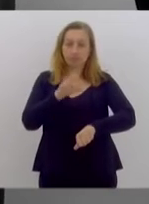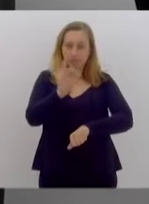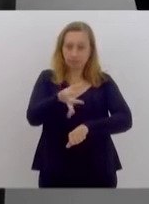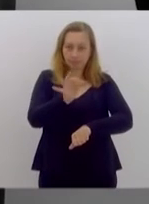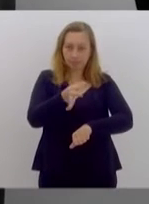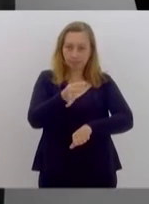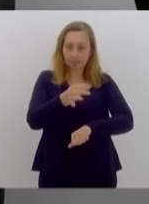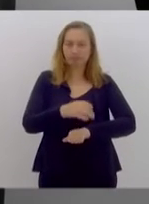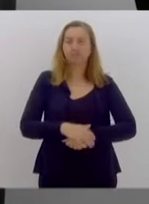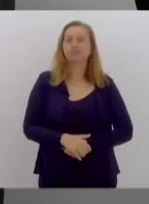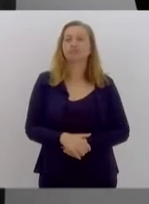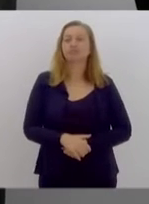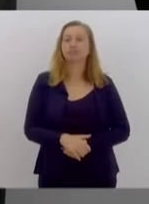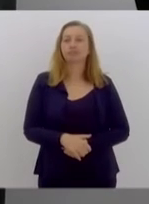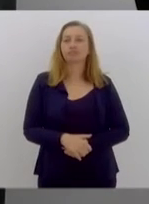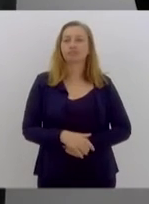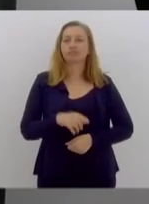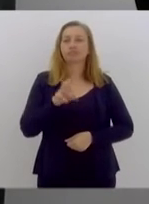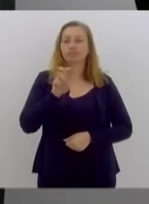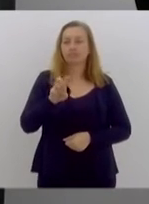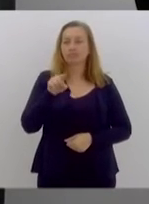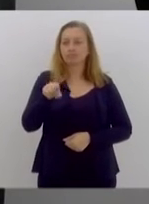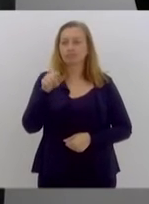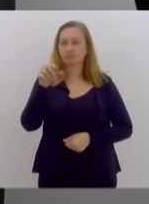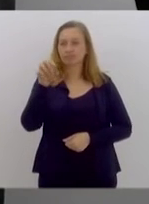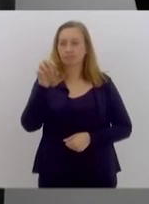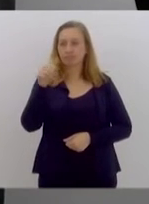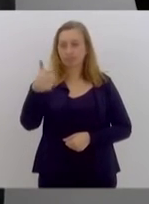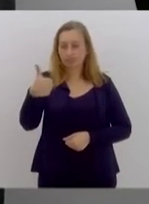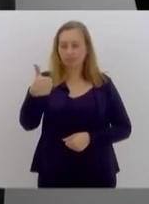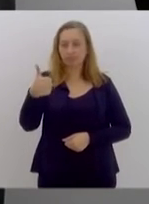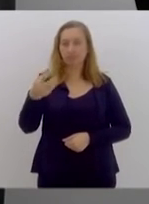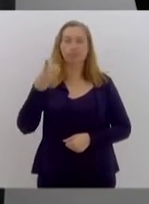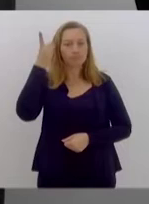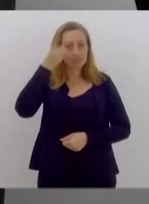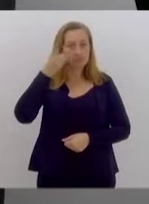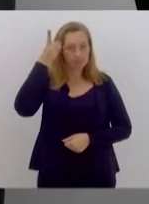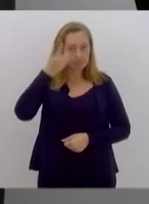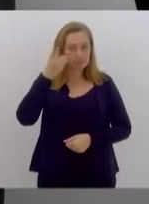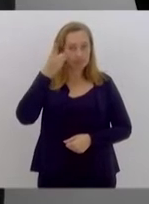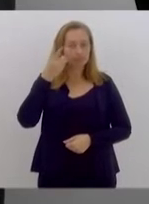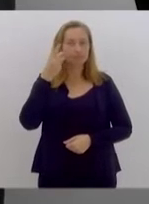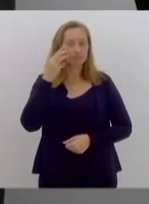no item 5.1 Como disse o deputado valdeck